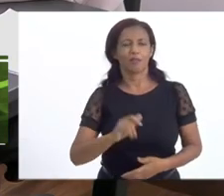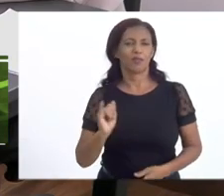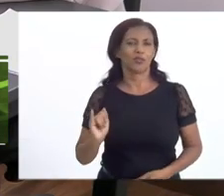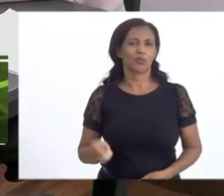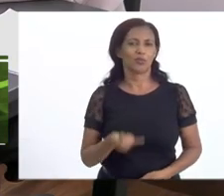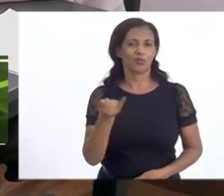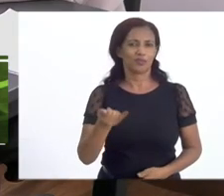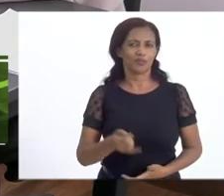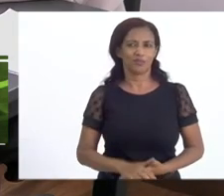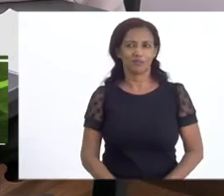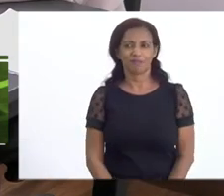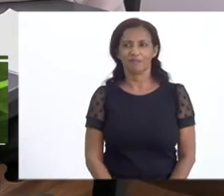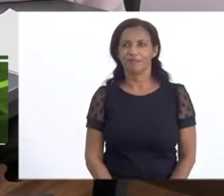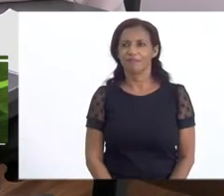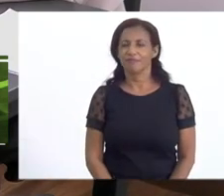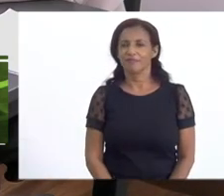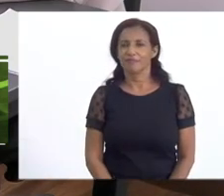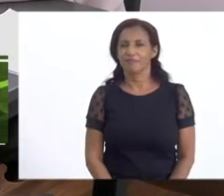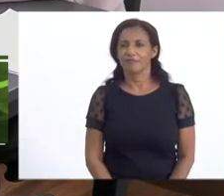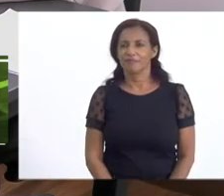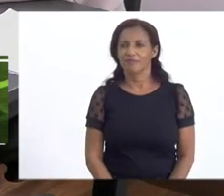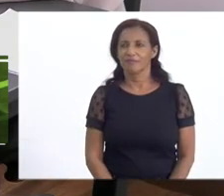oportunidade.